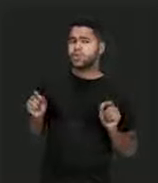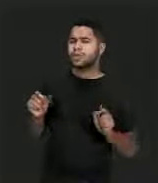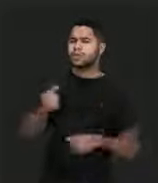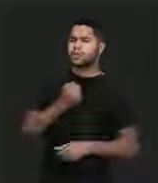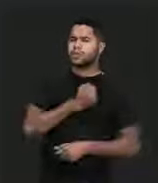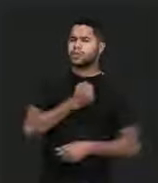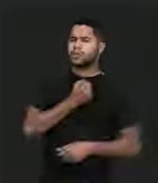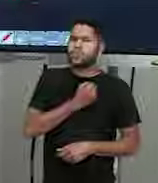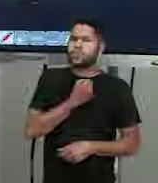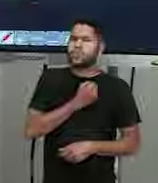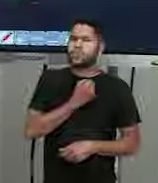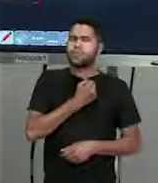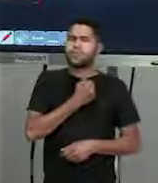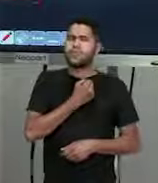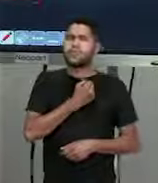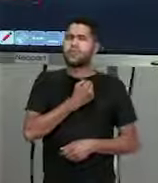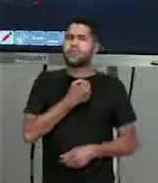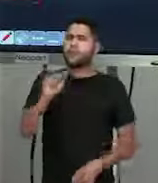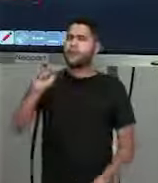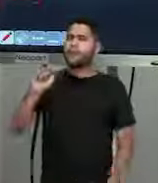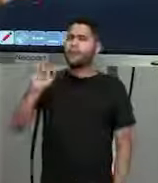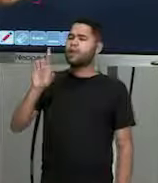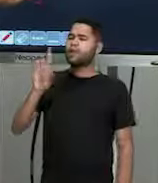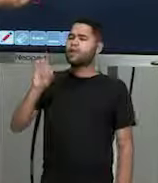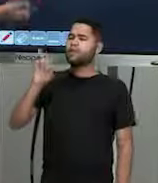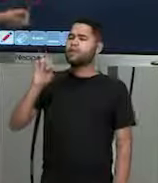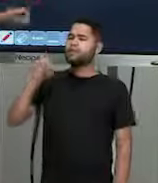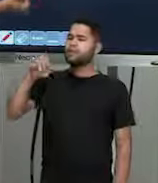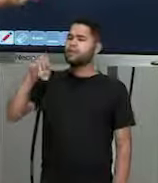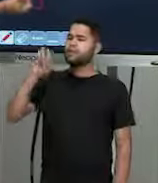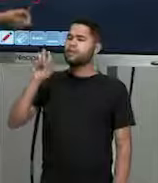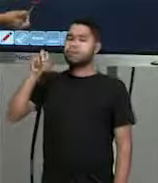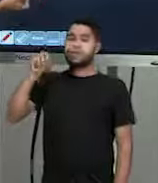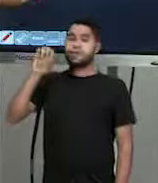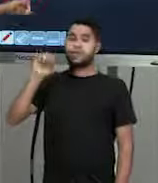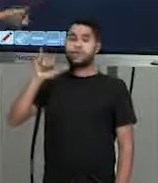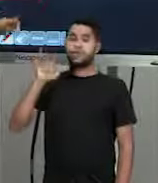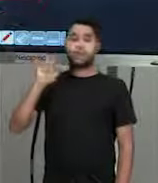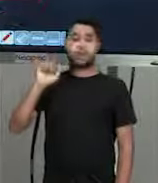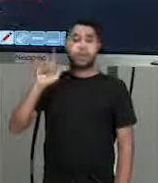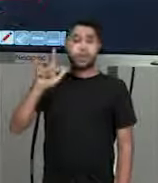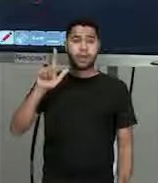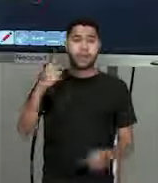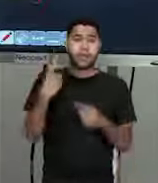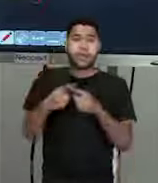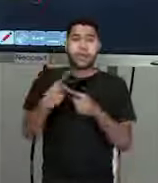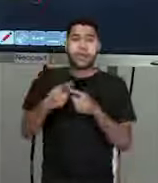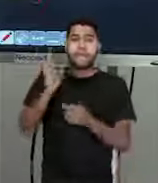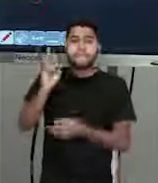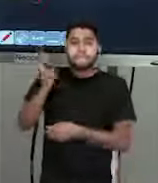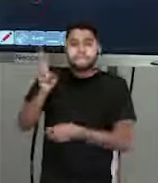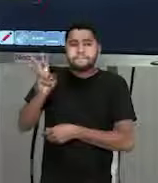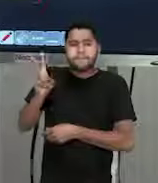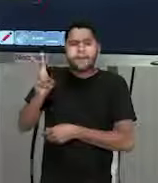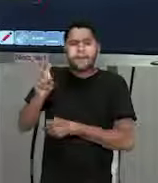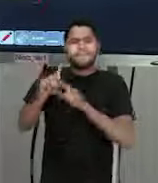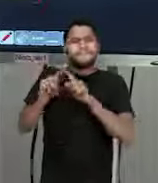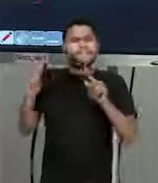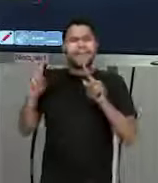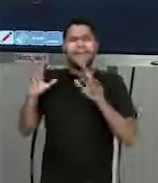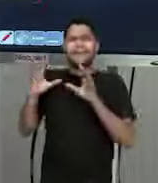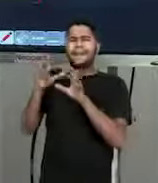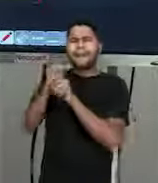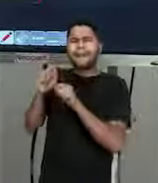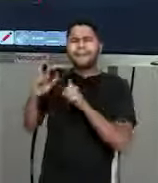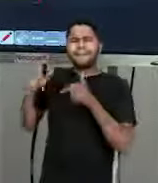número adimensional, porque eu dividi a mesma unidade de medida. Mas o rendimento de